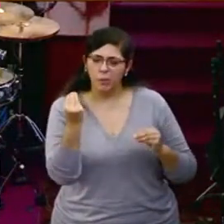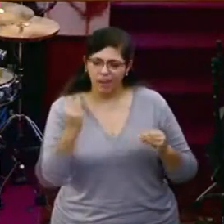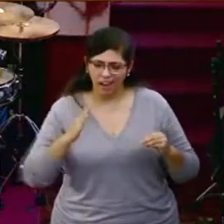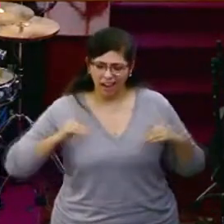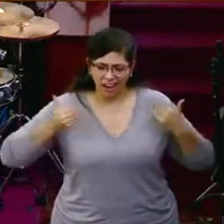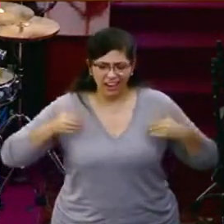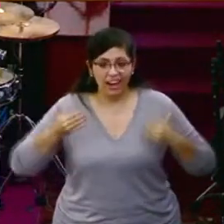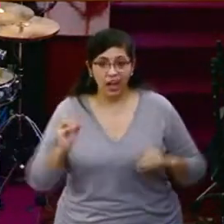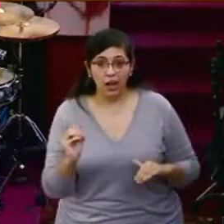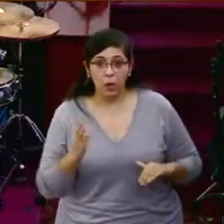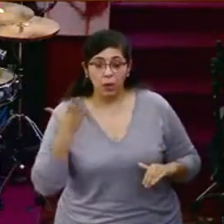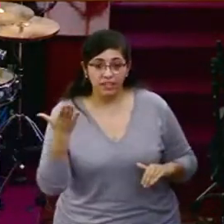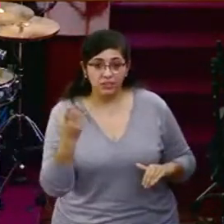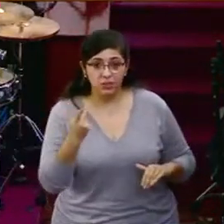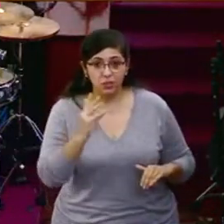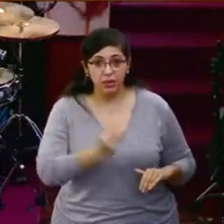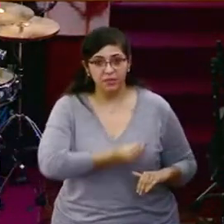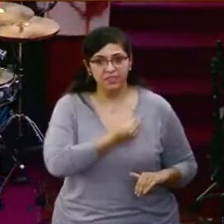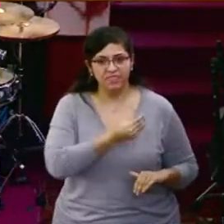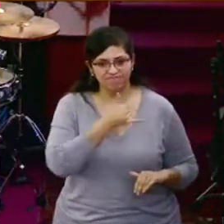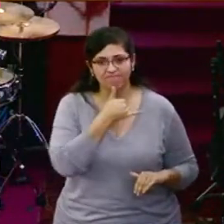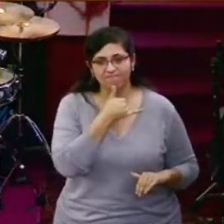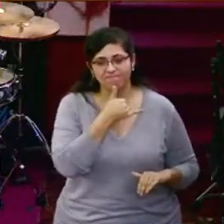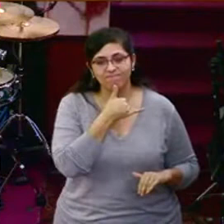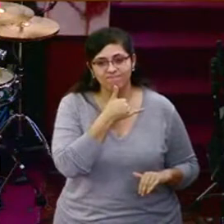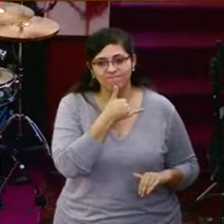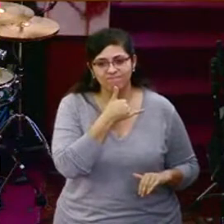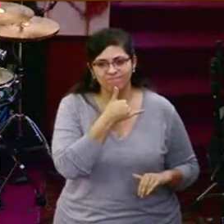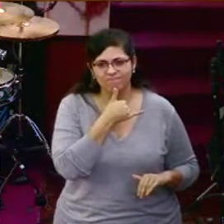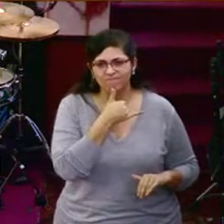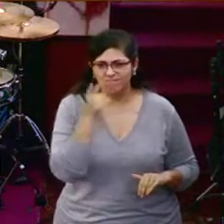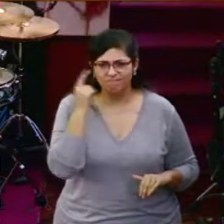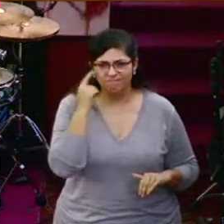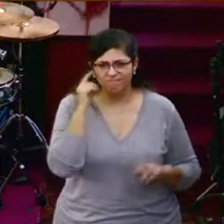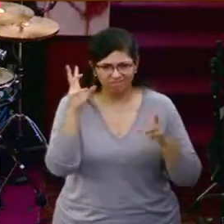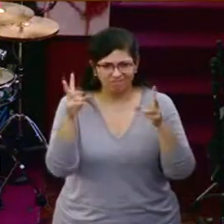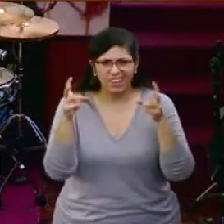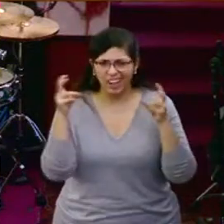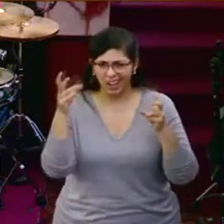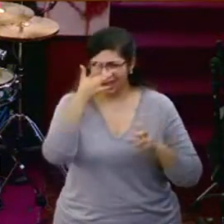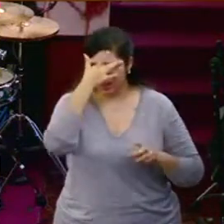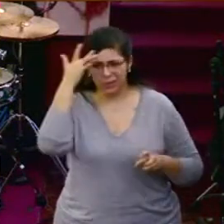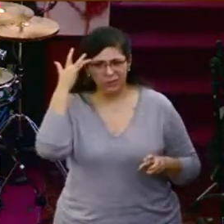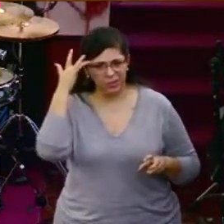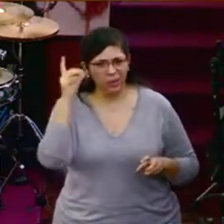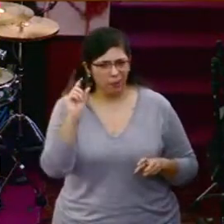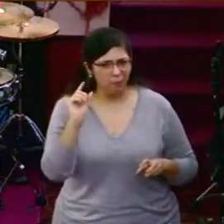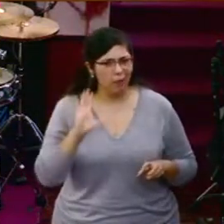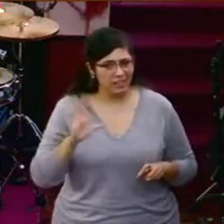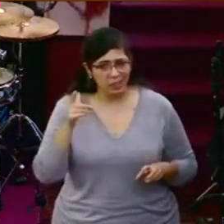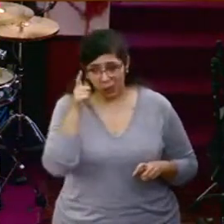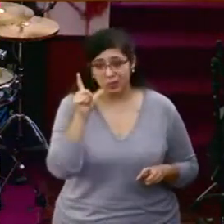circunstâncias entristecedor as e não é muita gente que consegue mas aos